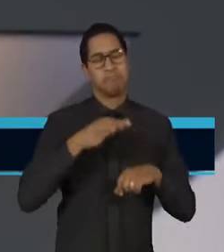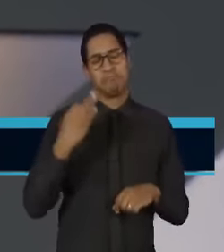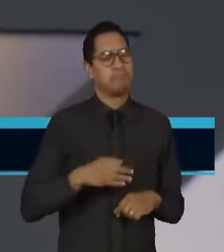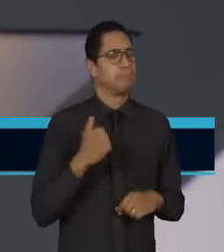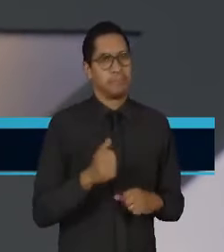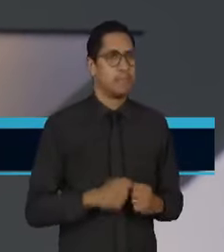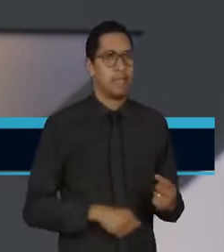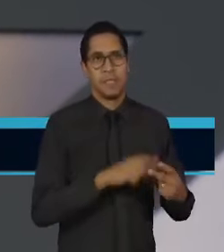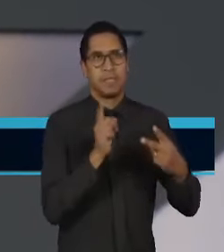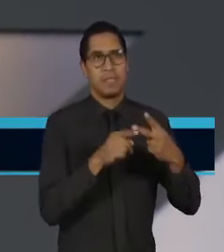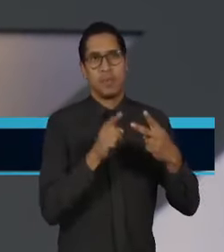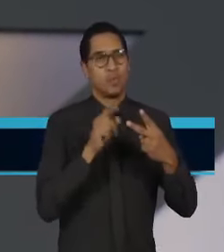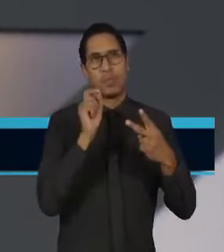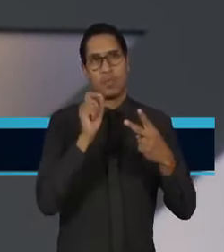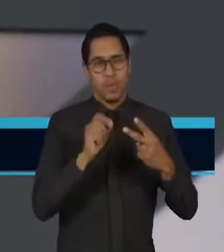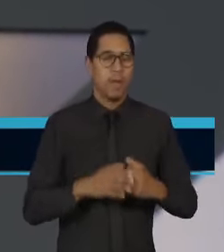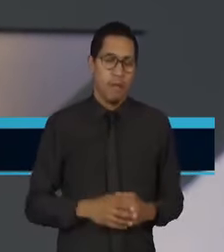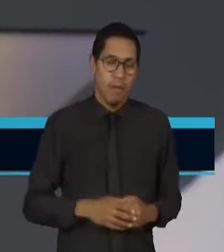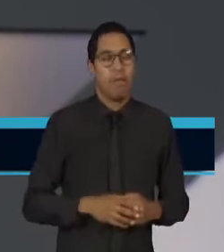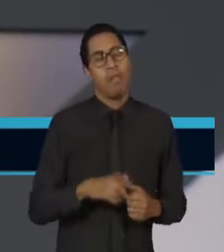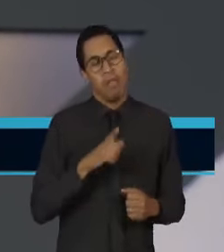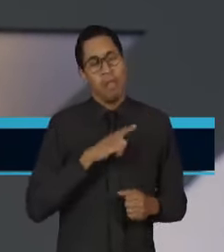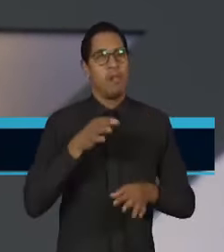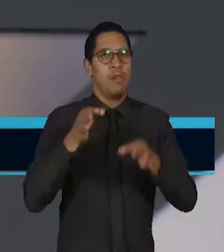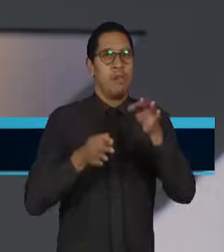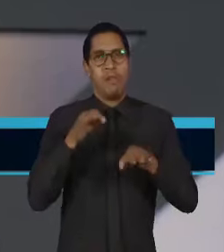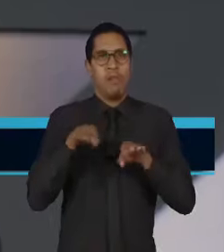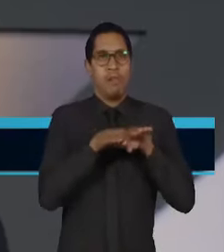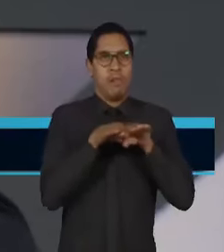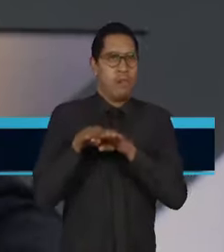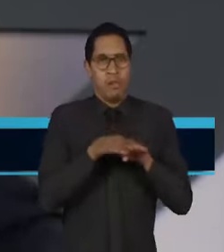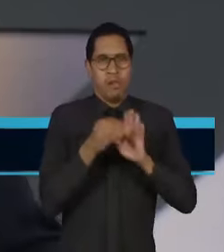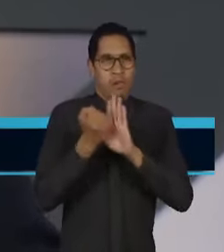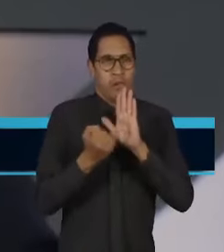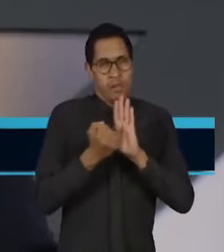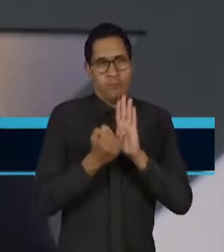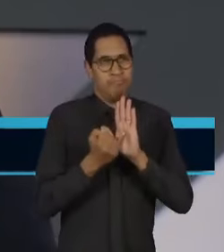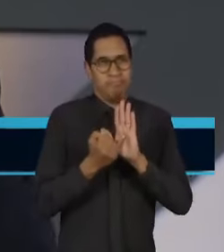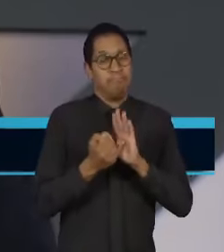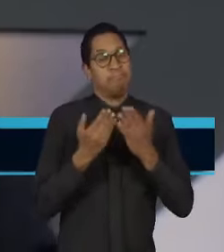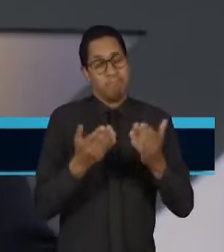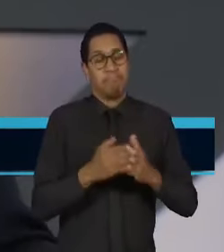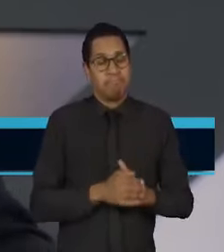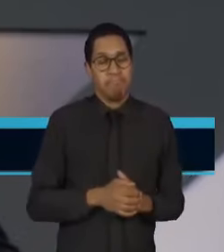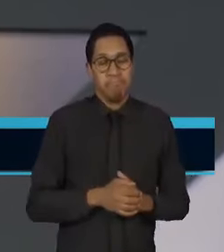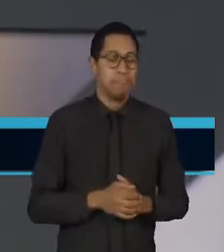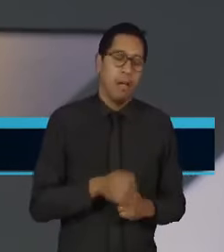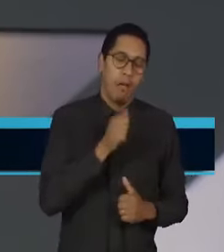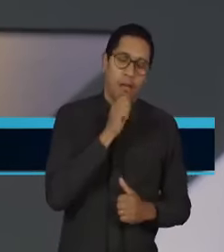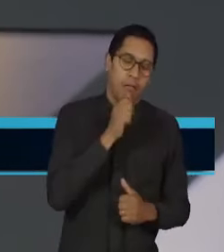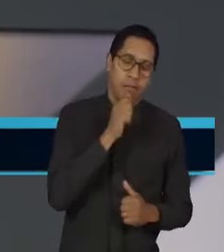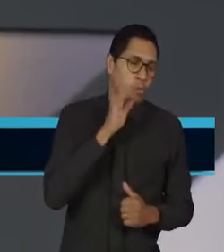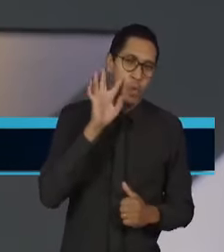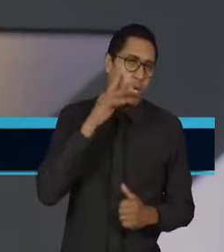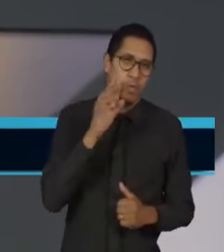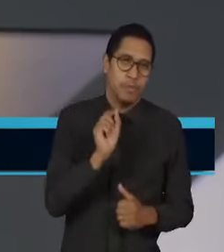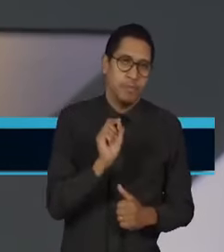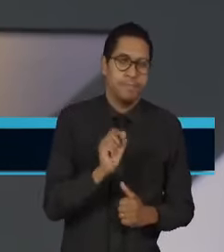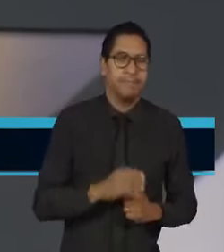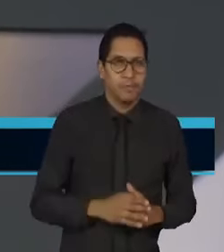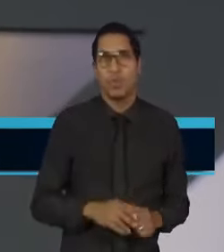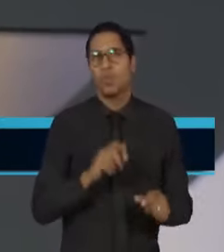A segunda função, que é criar justiça tributária, não foi atacada por essa reforma. Agora, o que